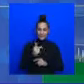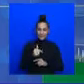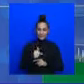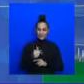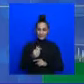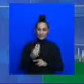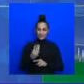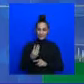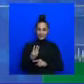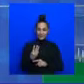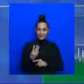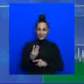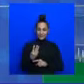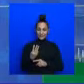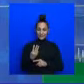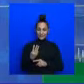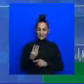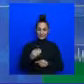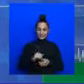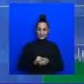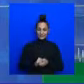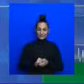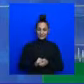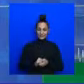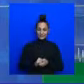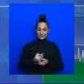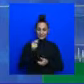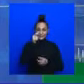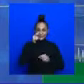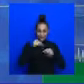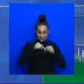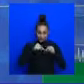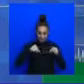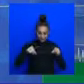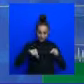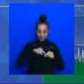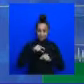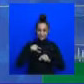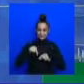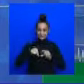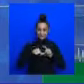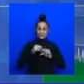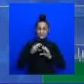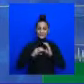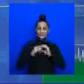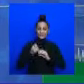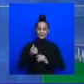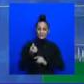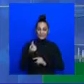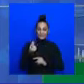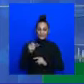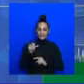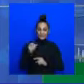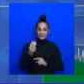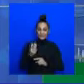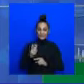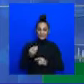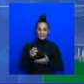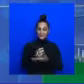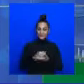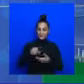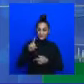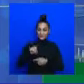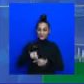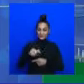73 Verde 73 as cinco dezenas sorteadas no concurso 6193